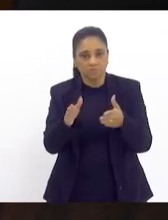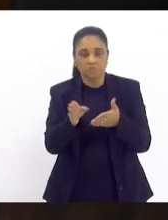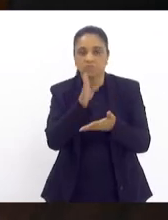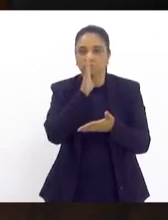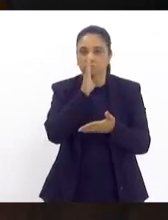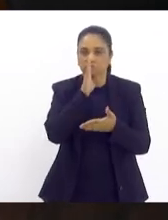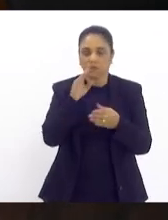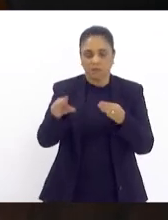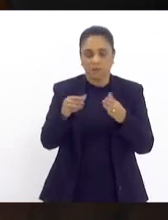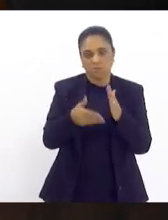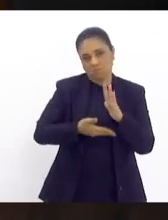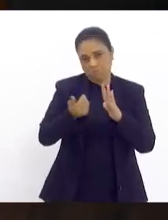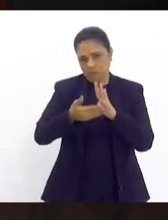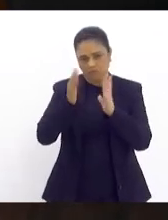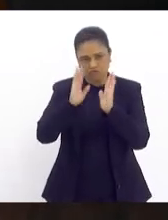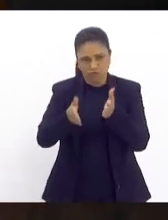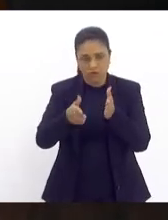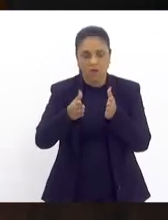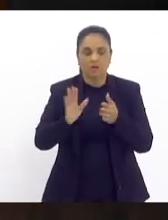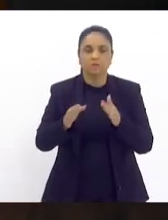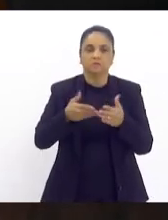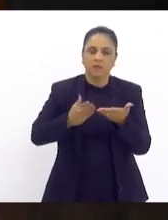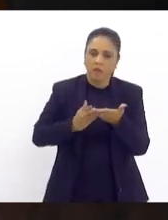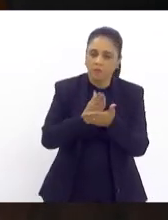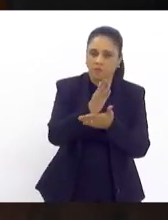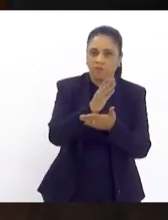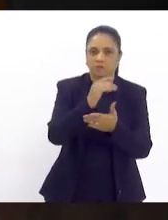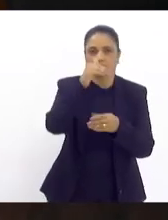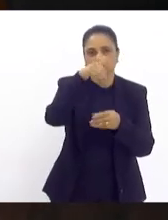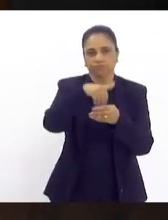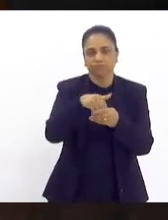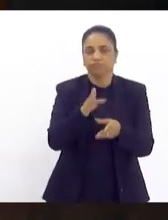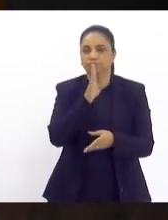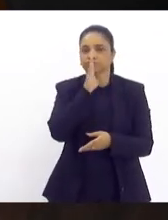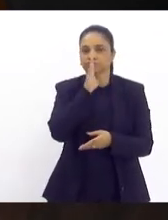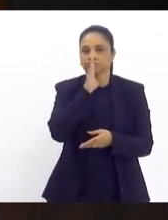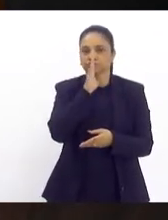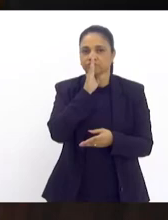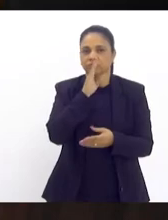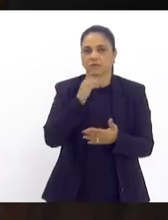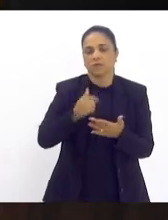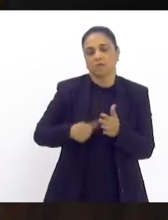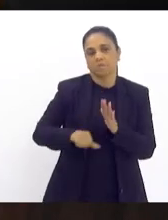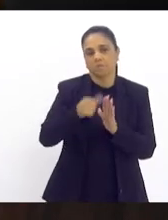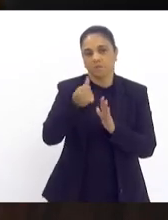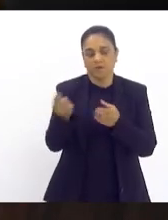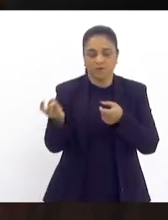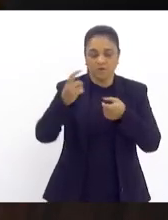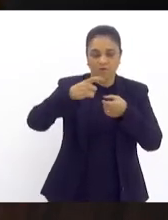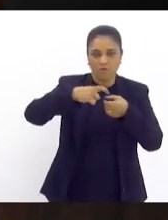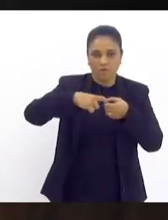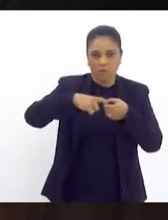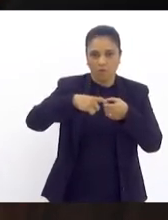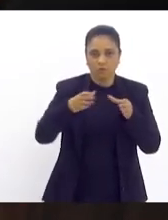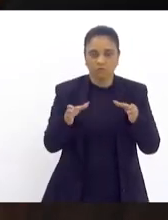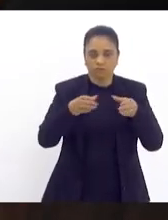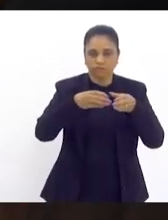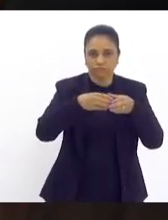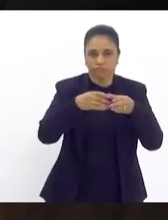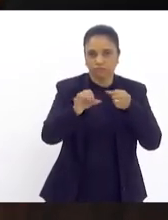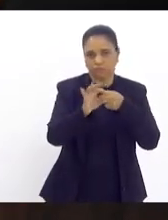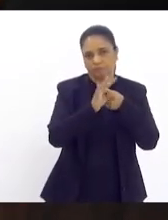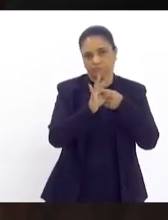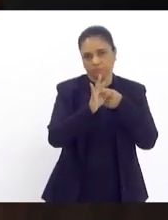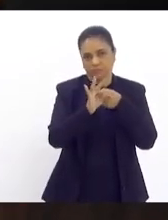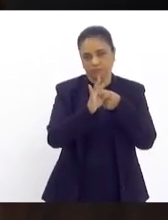né os senhores que aprovam permanece Como estão aprovado em primeira e retorna em segunda discussão